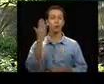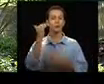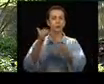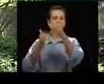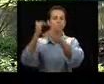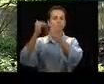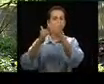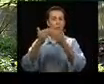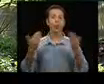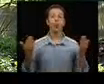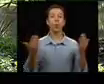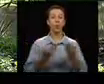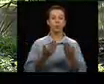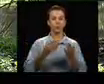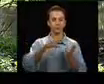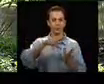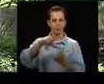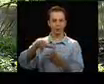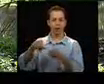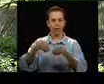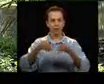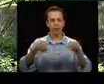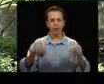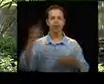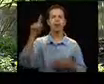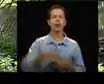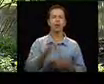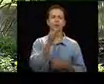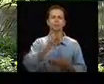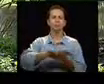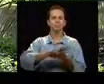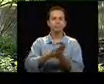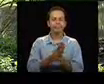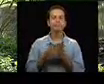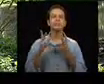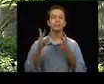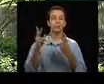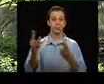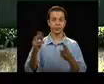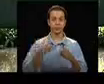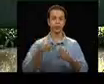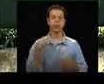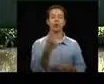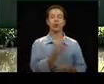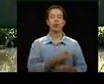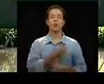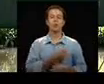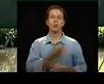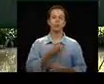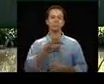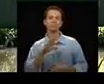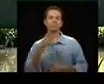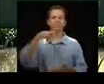evolução, hoje essa Terra é um grande oprimido. Nós vivemos de